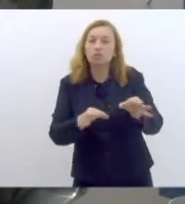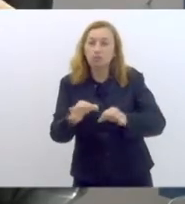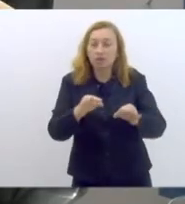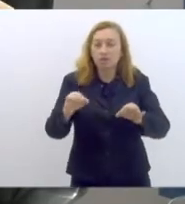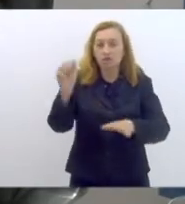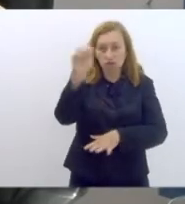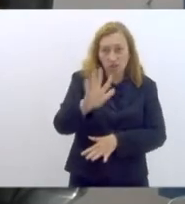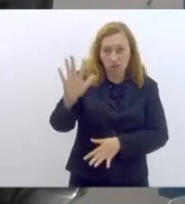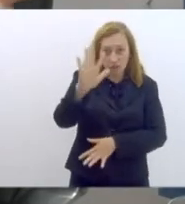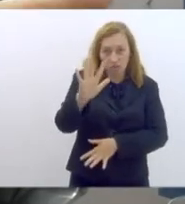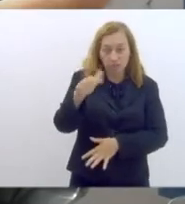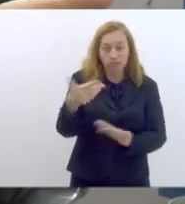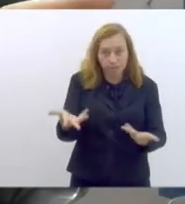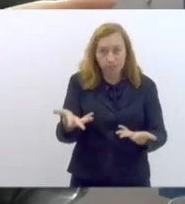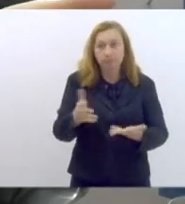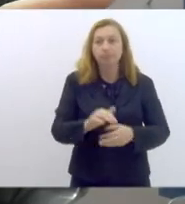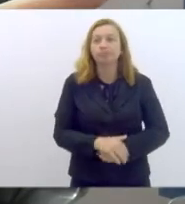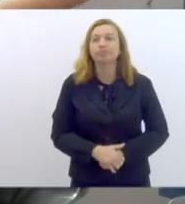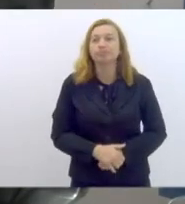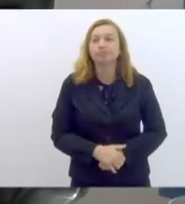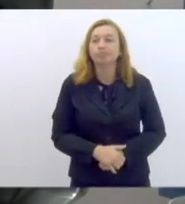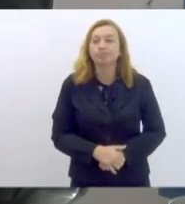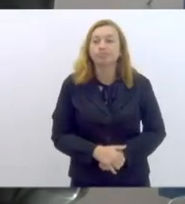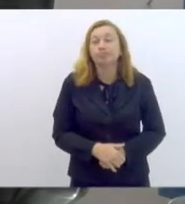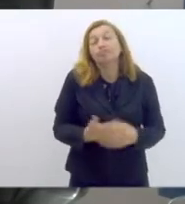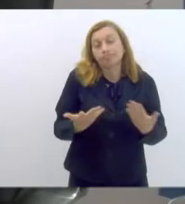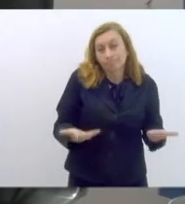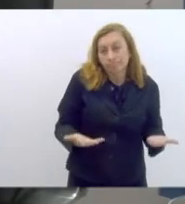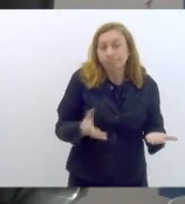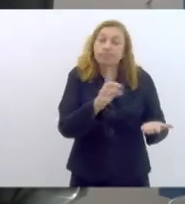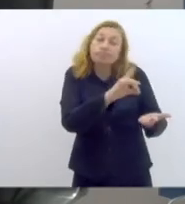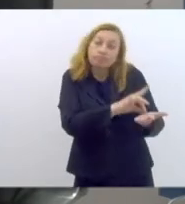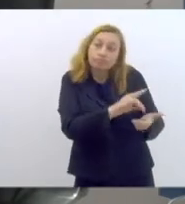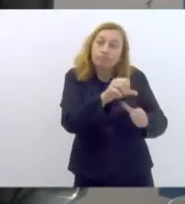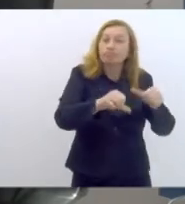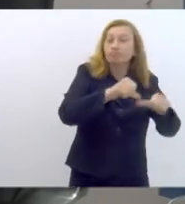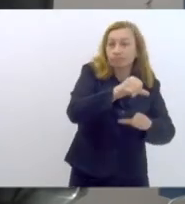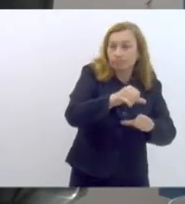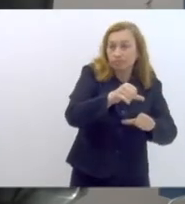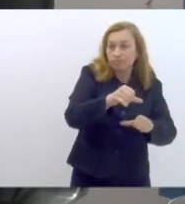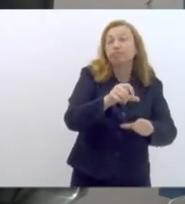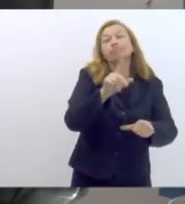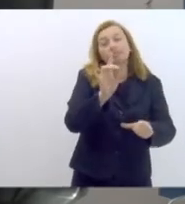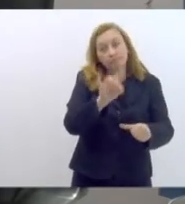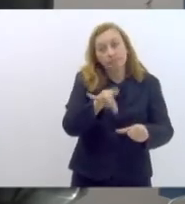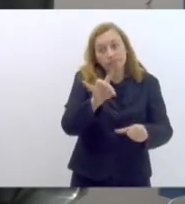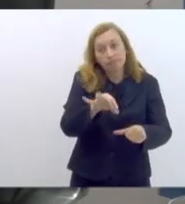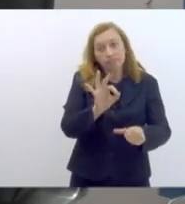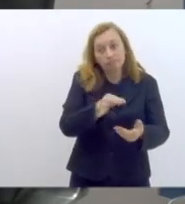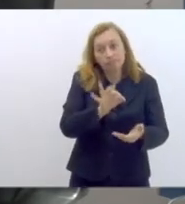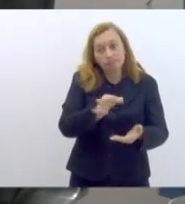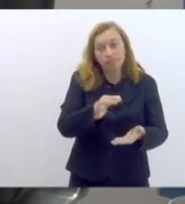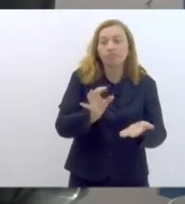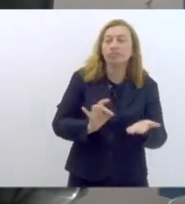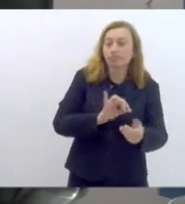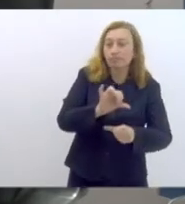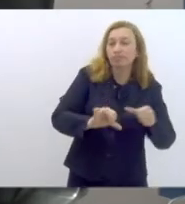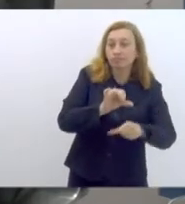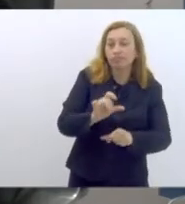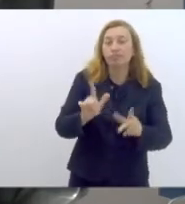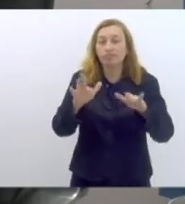todo. Entendeu? É claro, se a realidade mudar, e vai mudar, vai ser tudo diferente, mas a gente está olhando